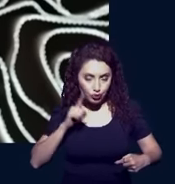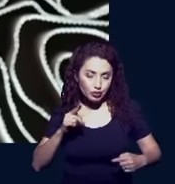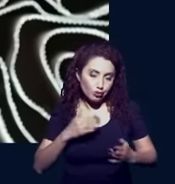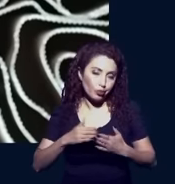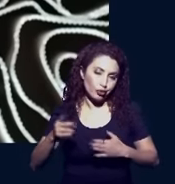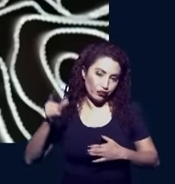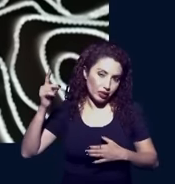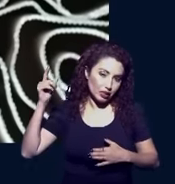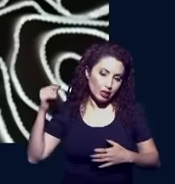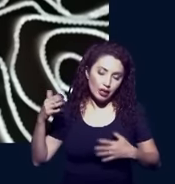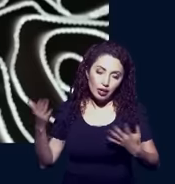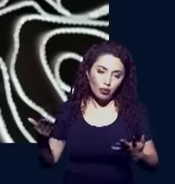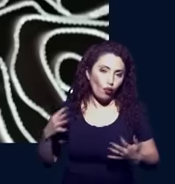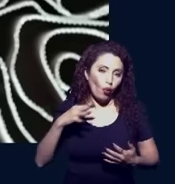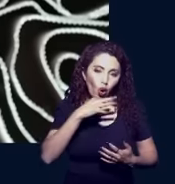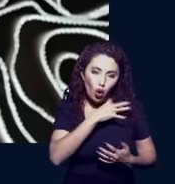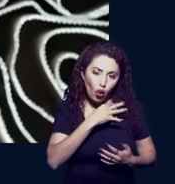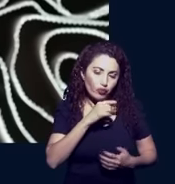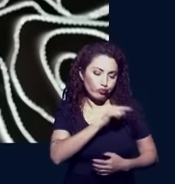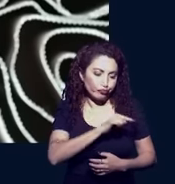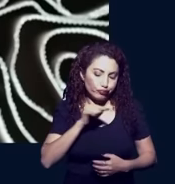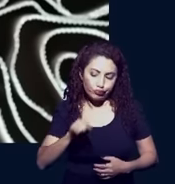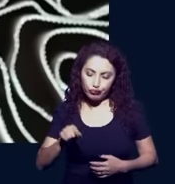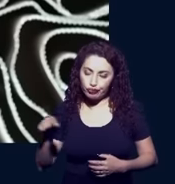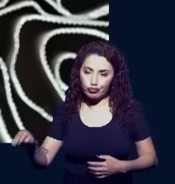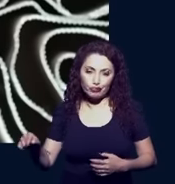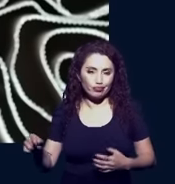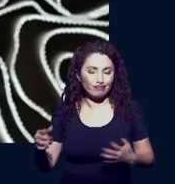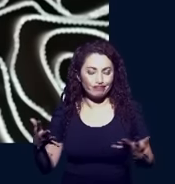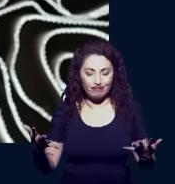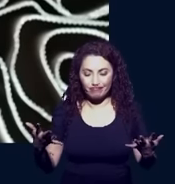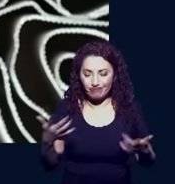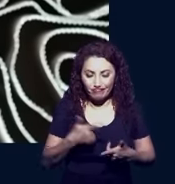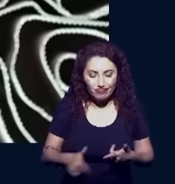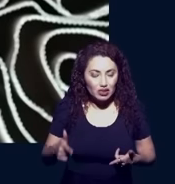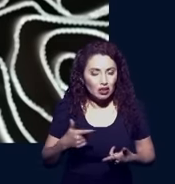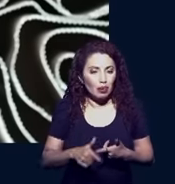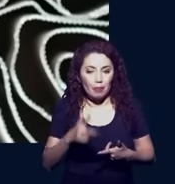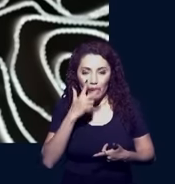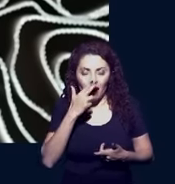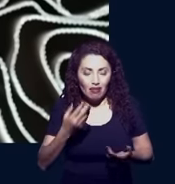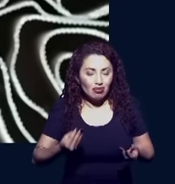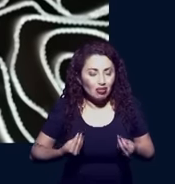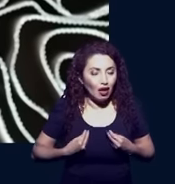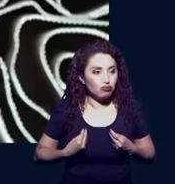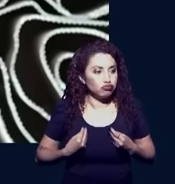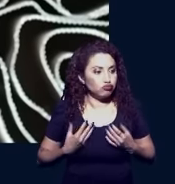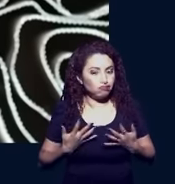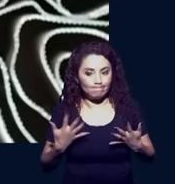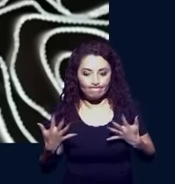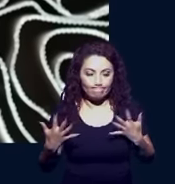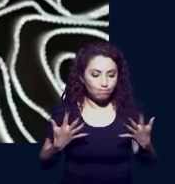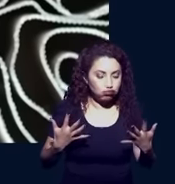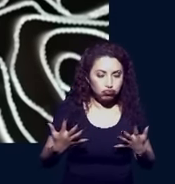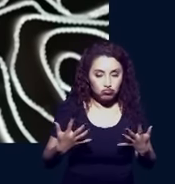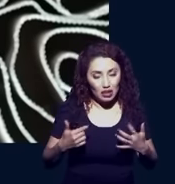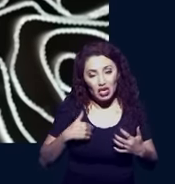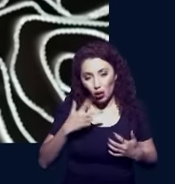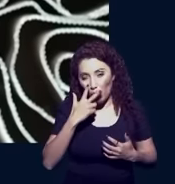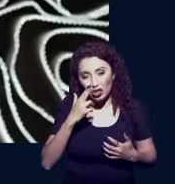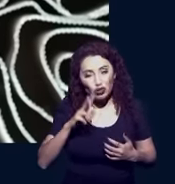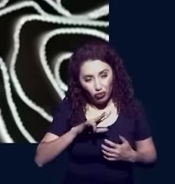isso coloca tensão no no no ambiente e ação na minha na minha previsão ela vai